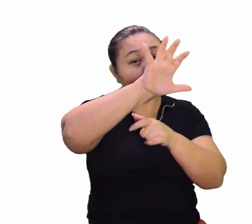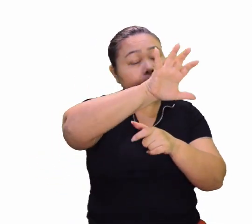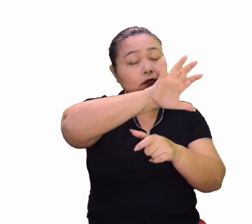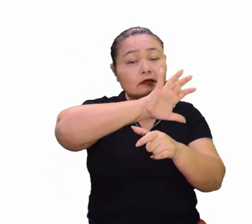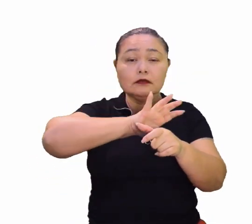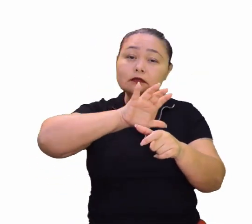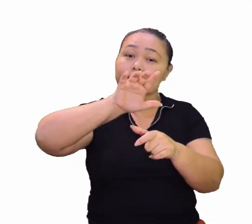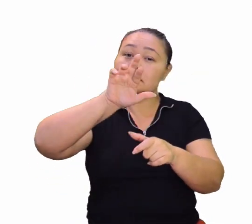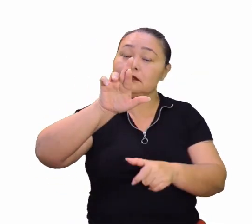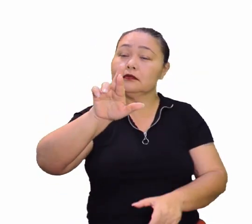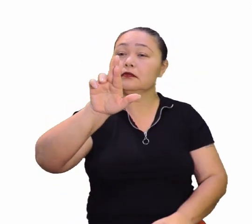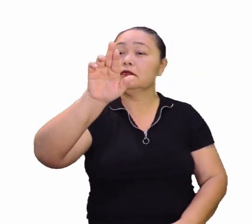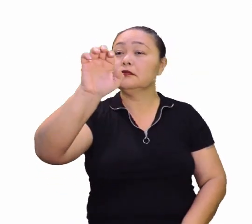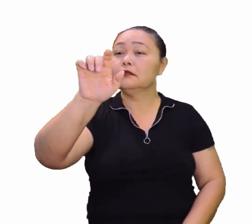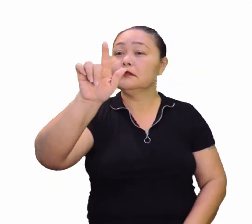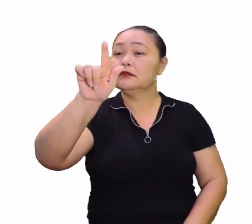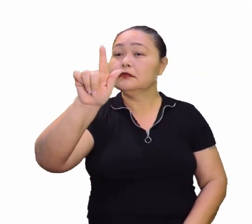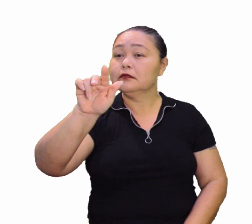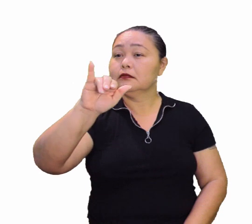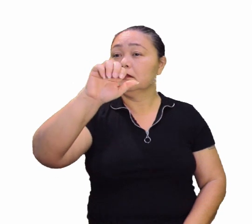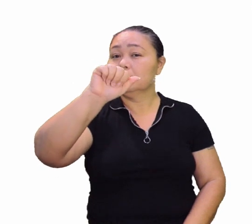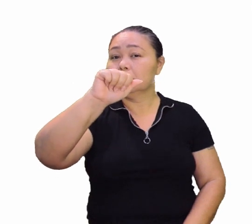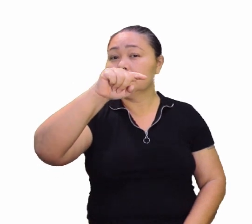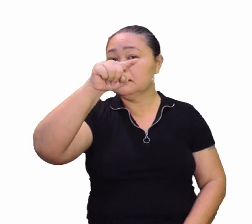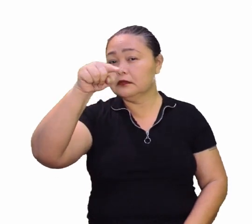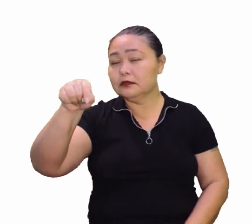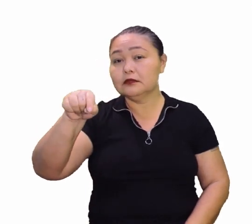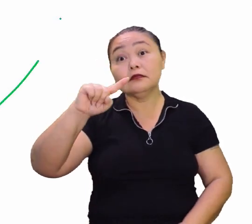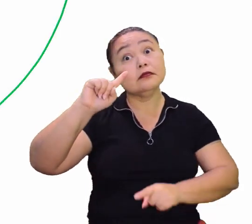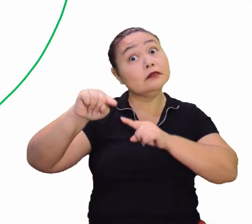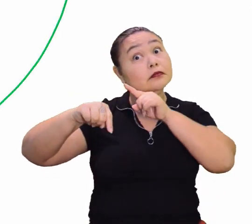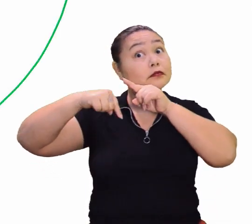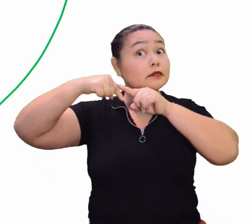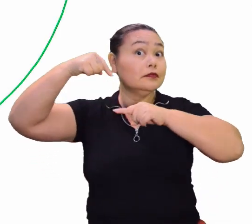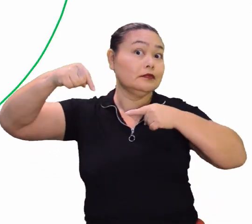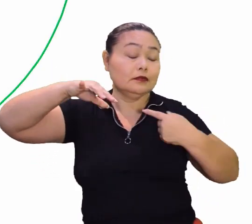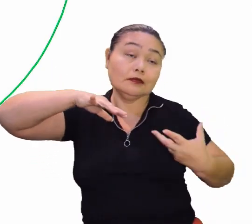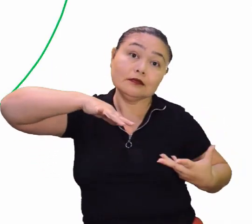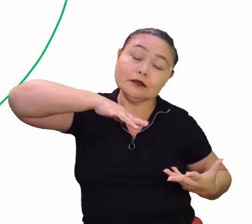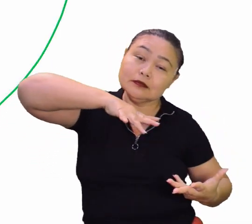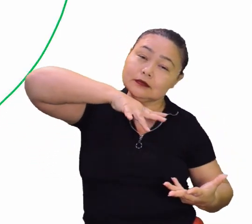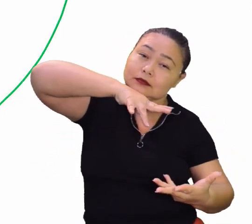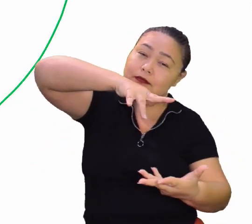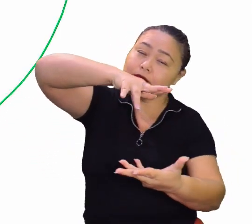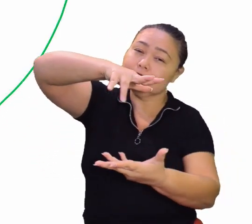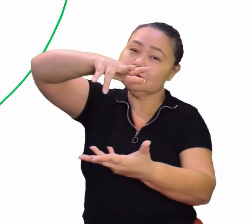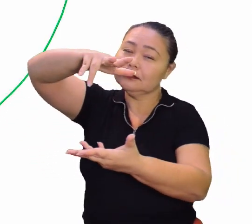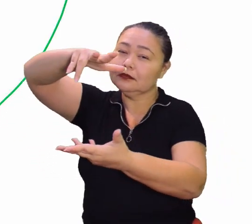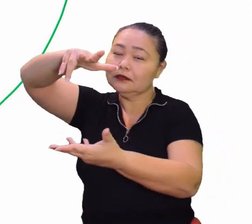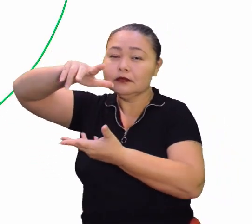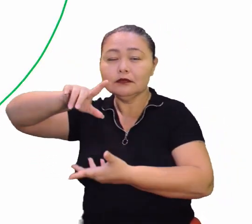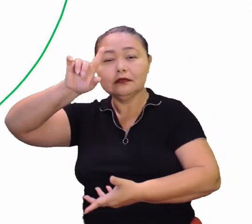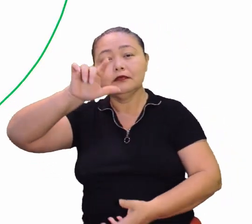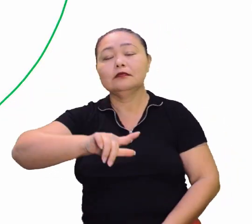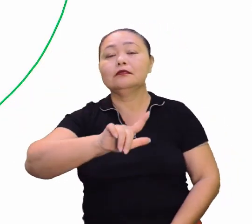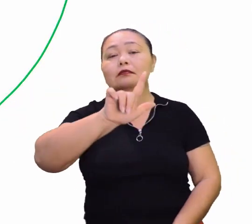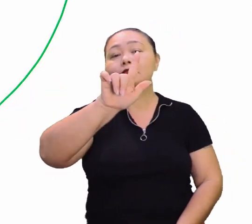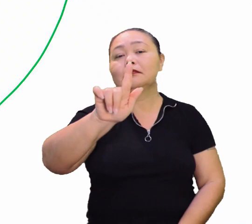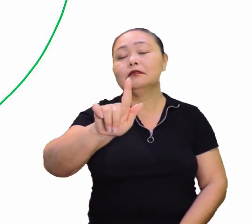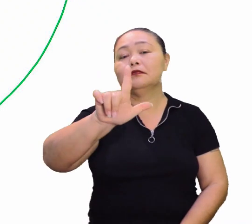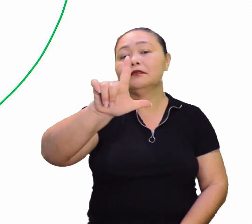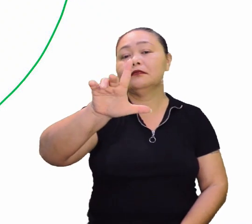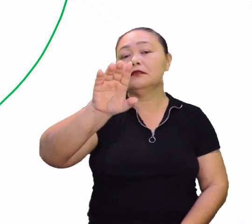regional e depois uma escala global, que é a escala do planeta